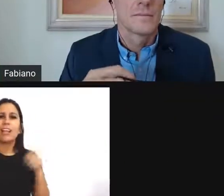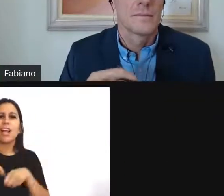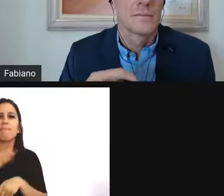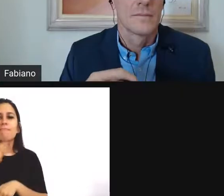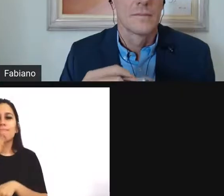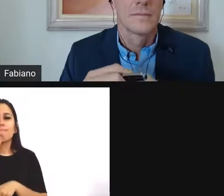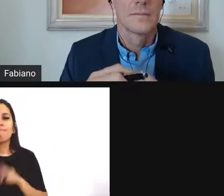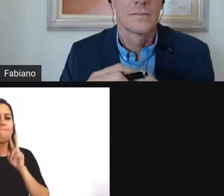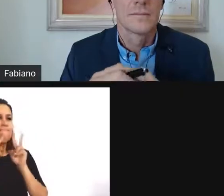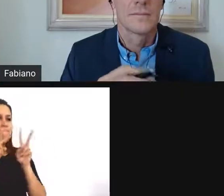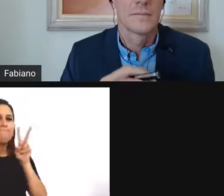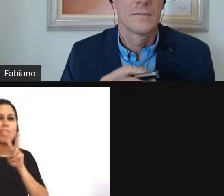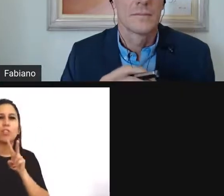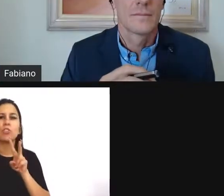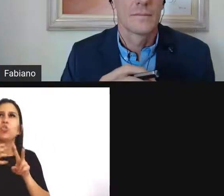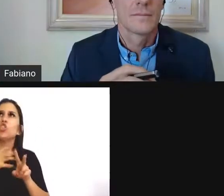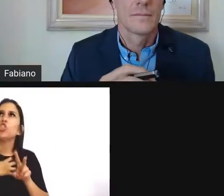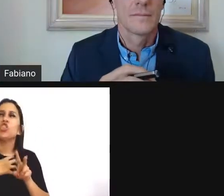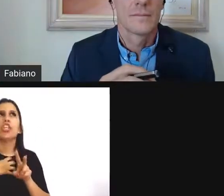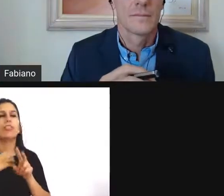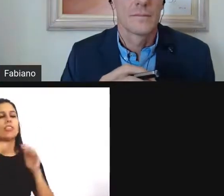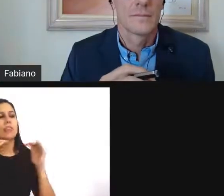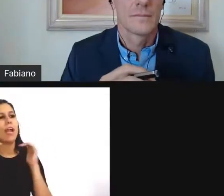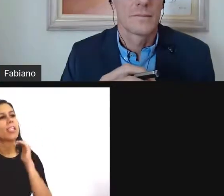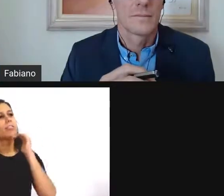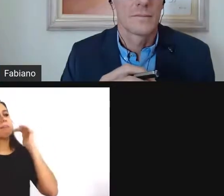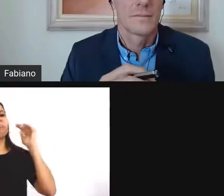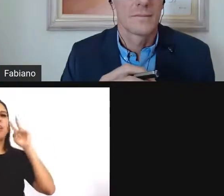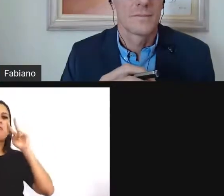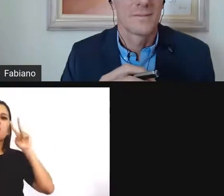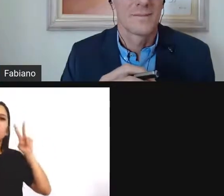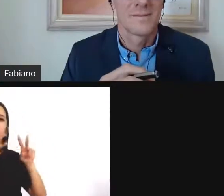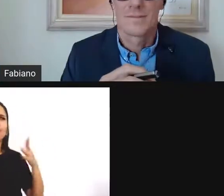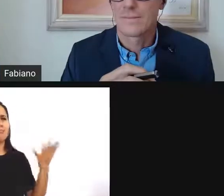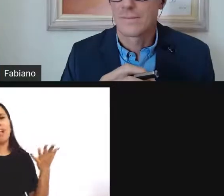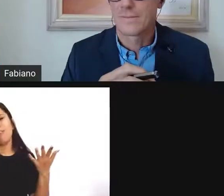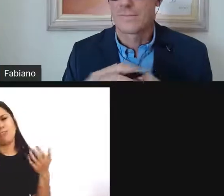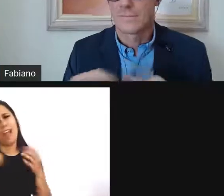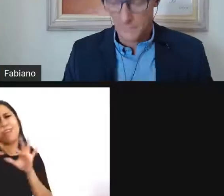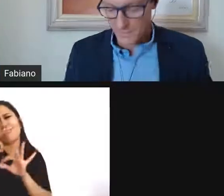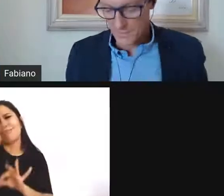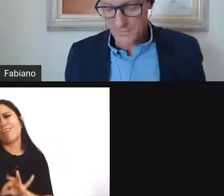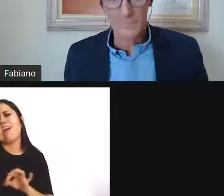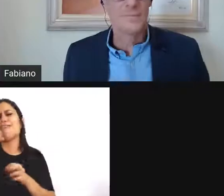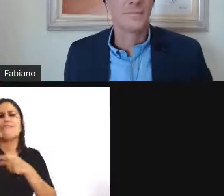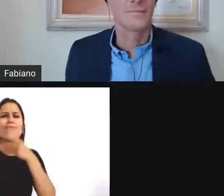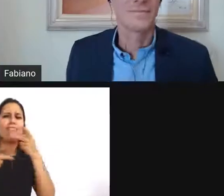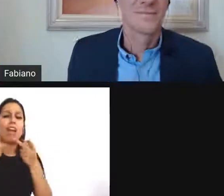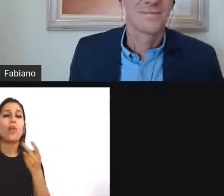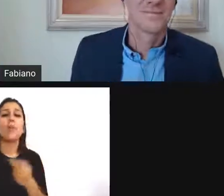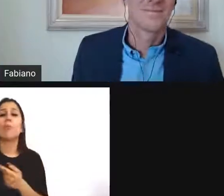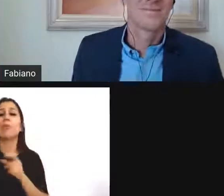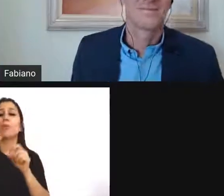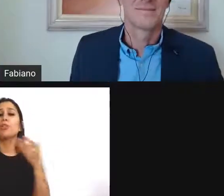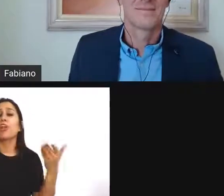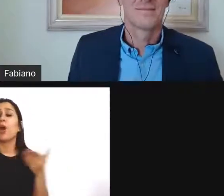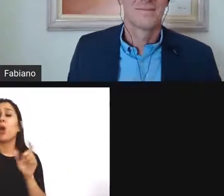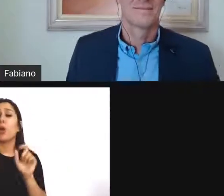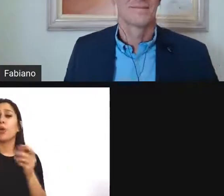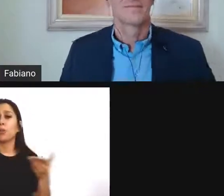ponto um pouquinho mais alto, de uma perspectiva um pouquinho mais alta. Bom, enfim, acho que já falei demais. O importante é agora vocês